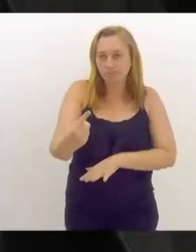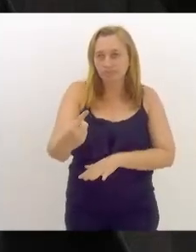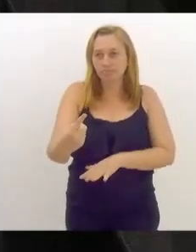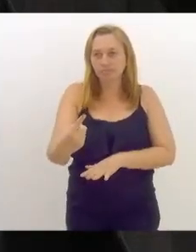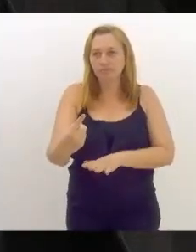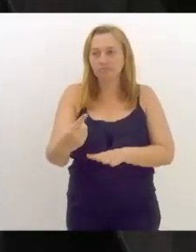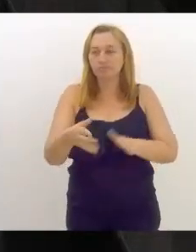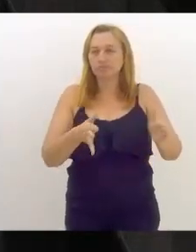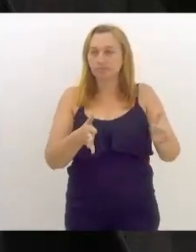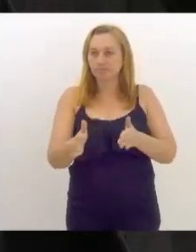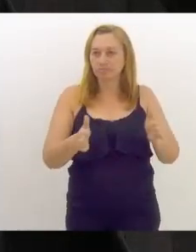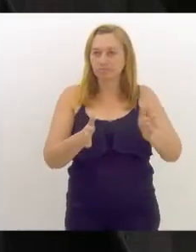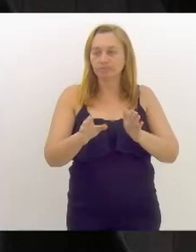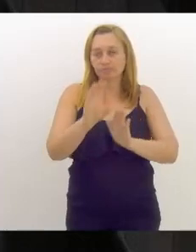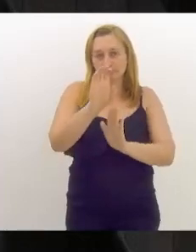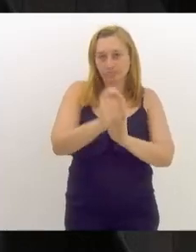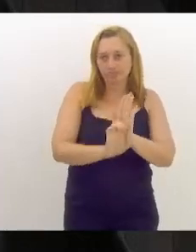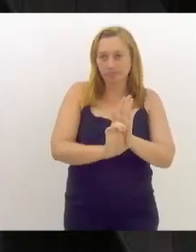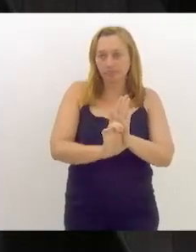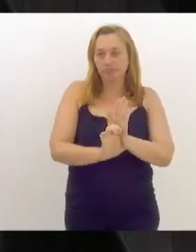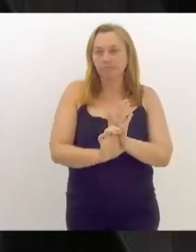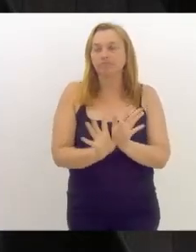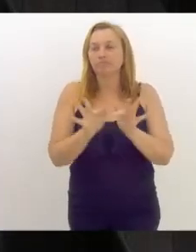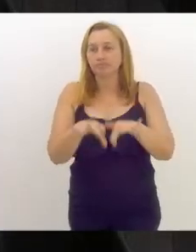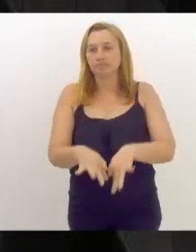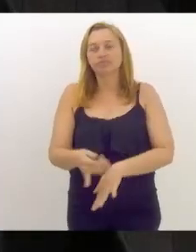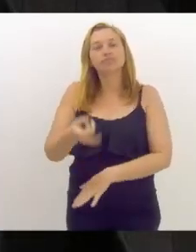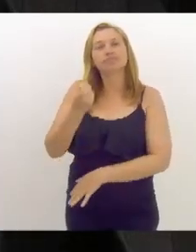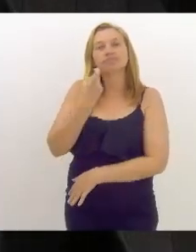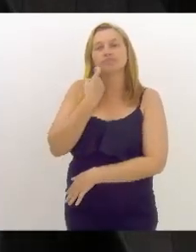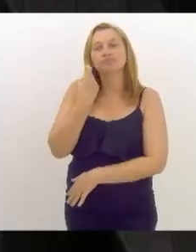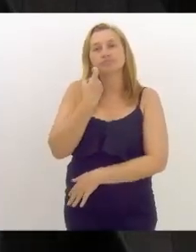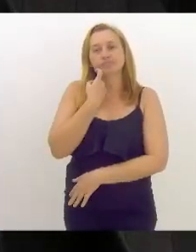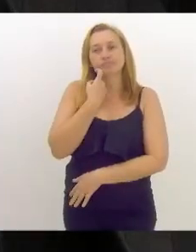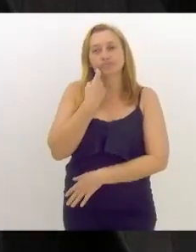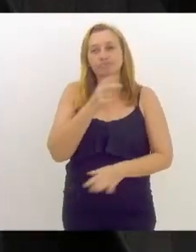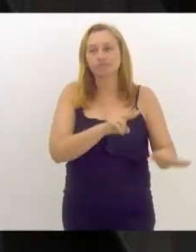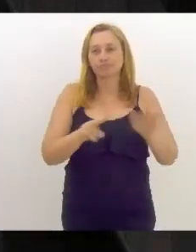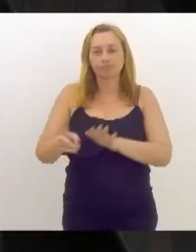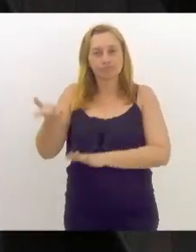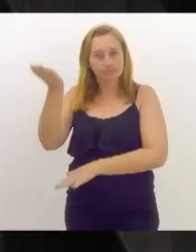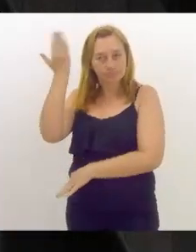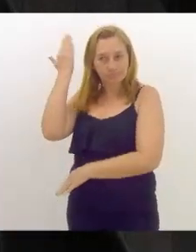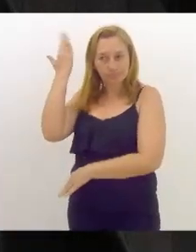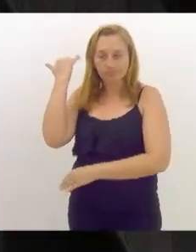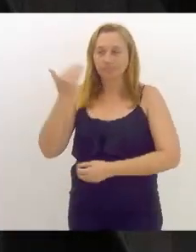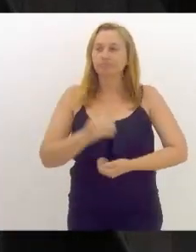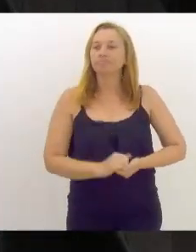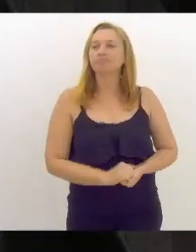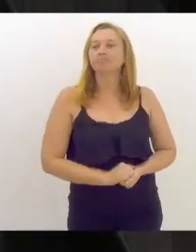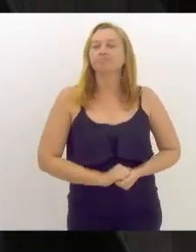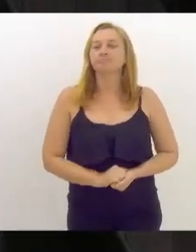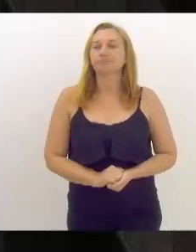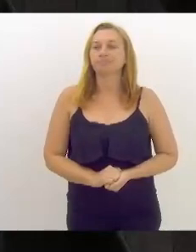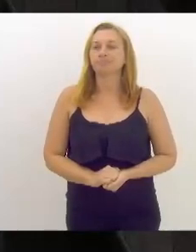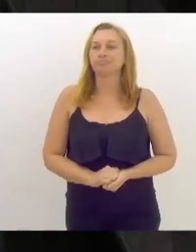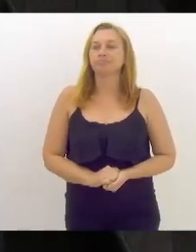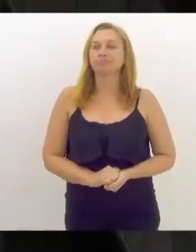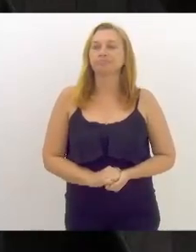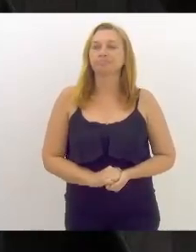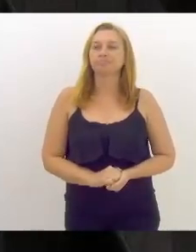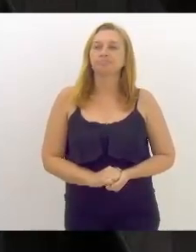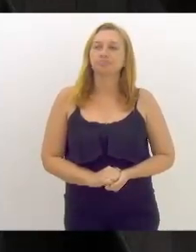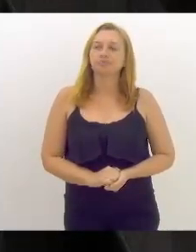as emendas, que encerrou-se sexta-feira da semana passada. Tudo